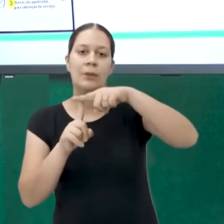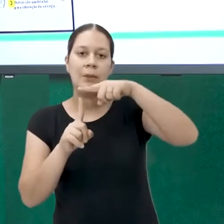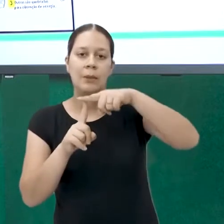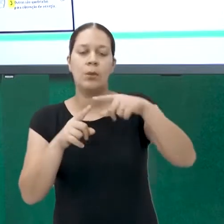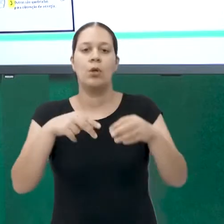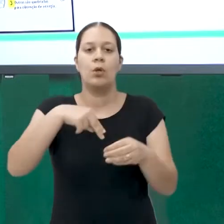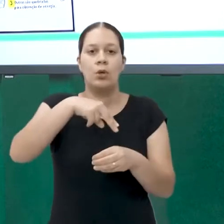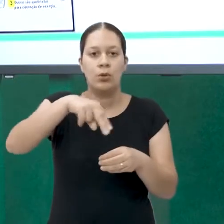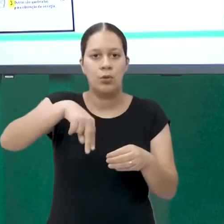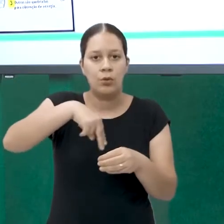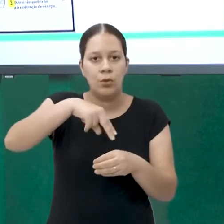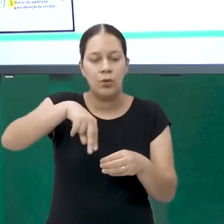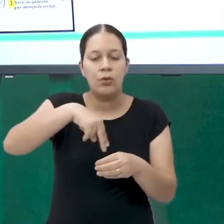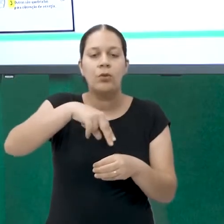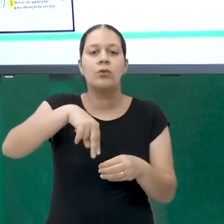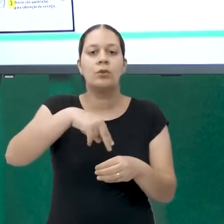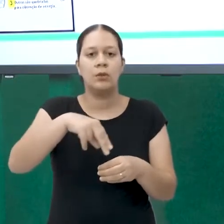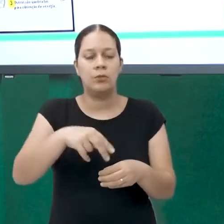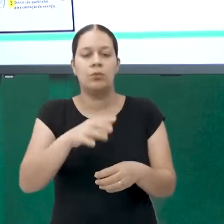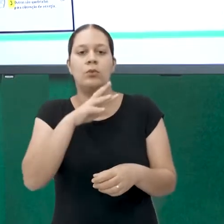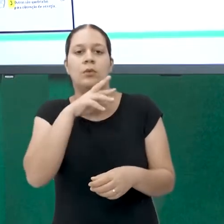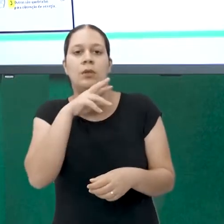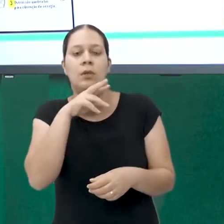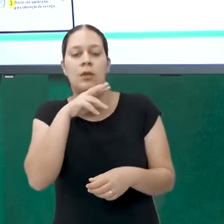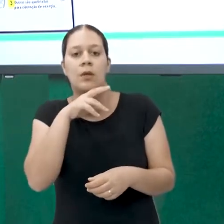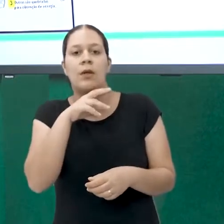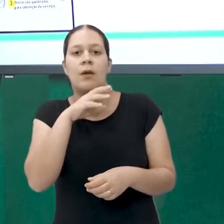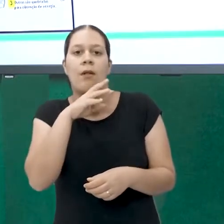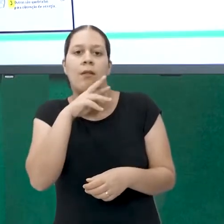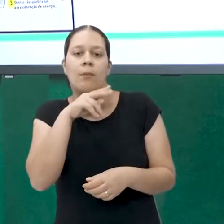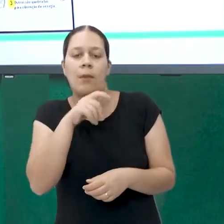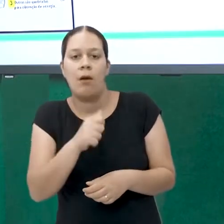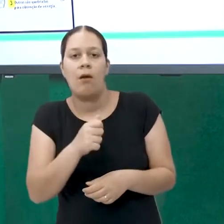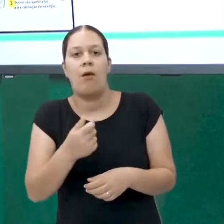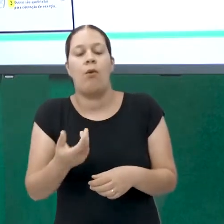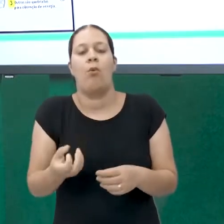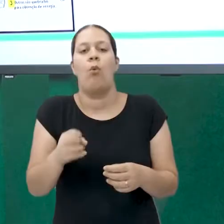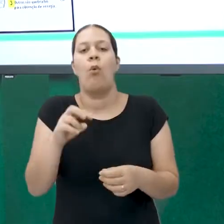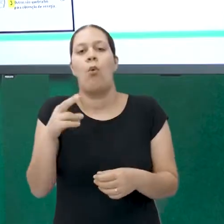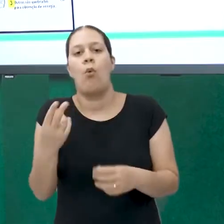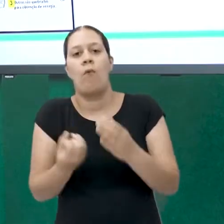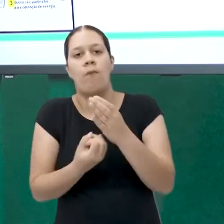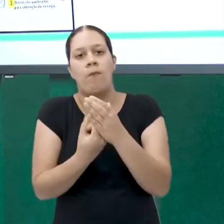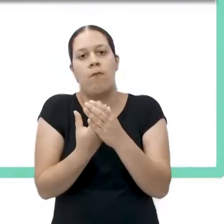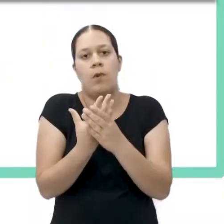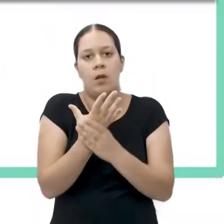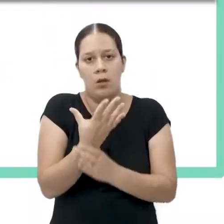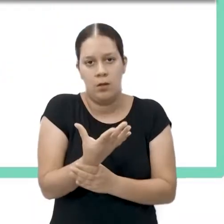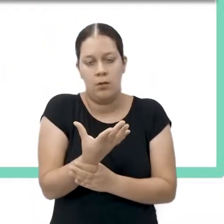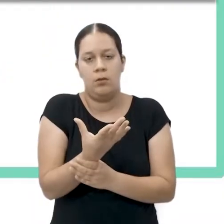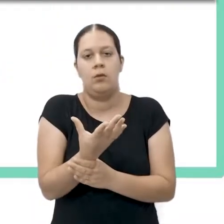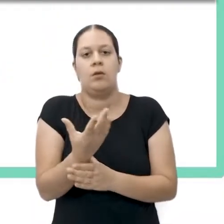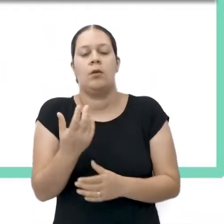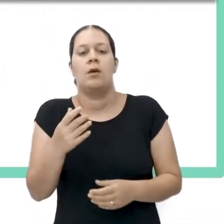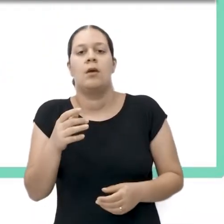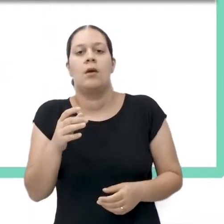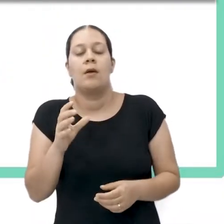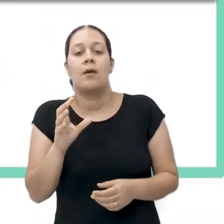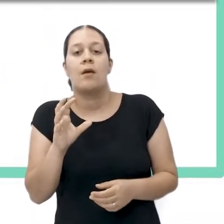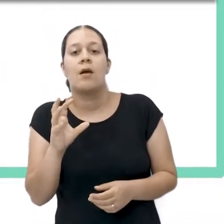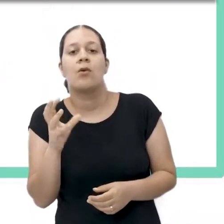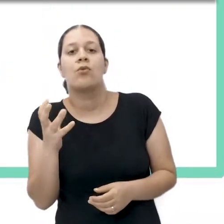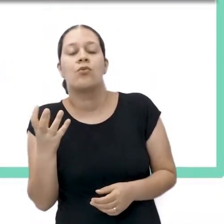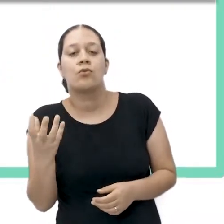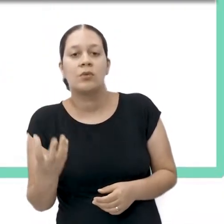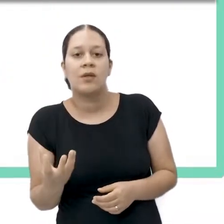não importa, tá? Você tem um tipo de nutrição heterótrofa ou heterotrófica. E você tem,